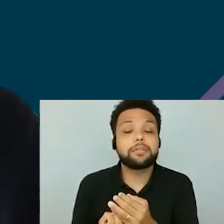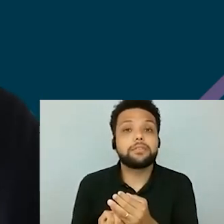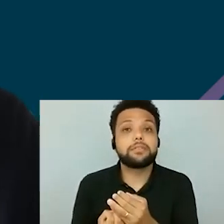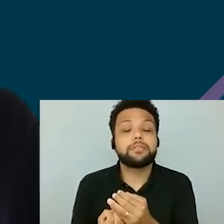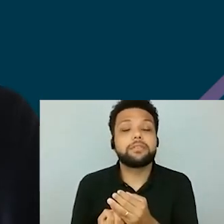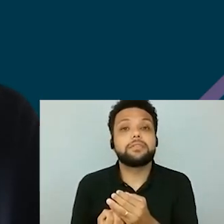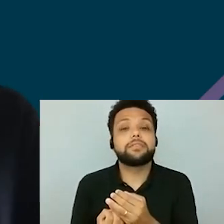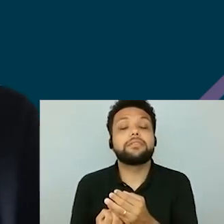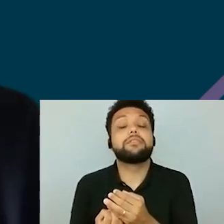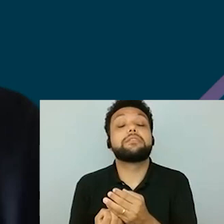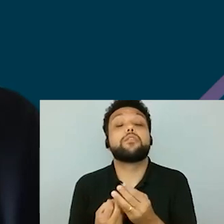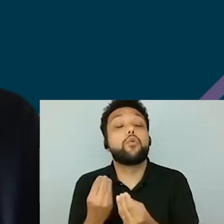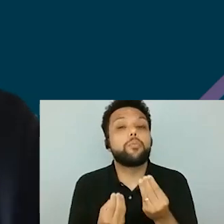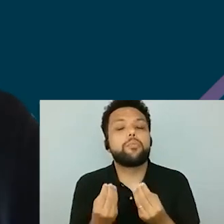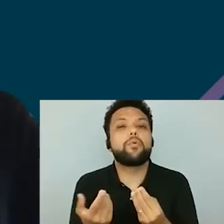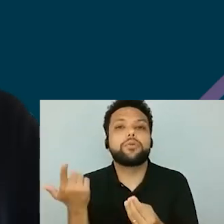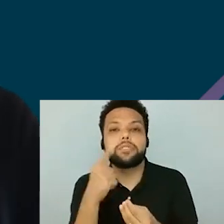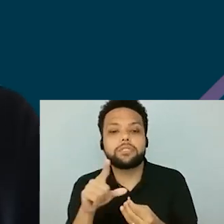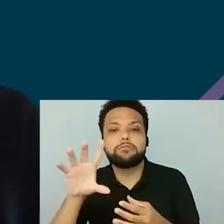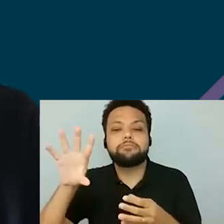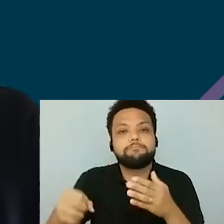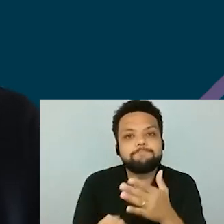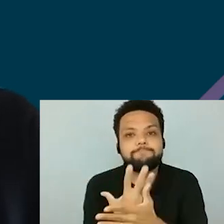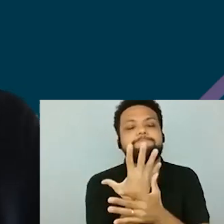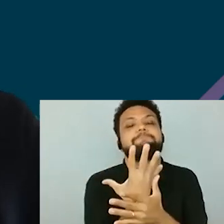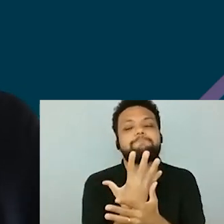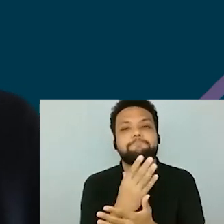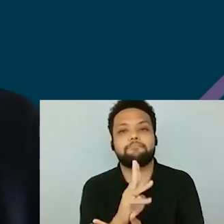no time de vocês? Assim, acho que queremos mais detalhes.